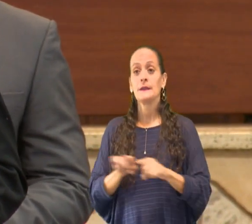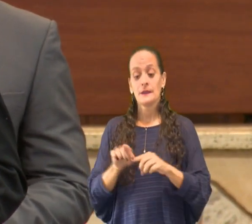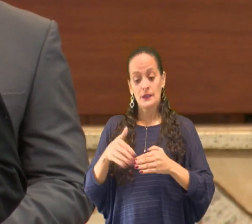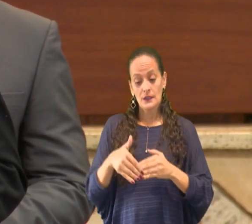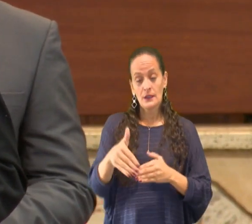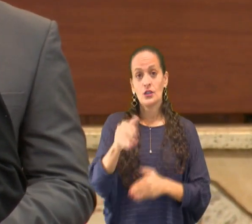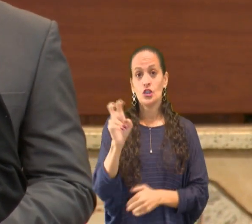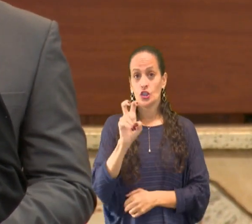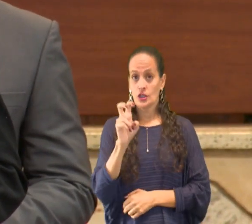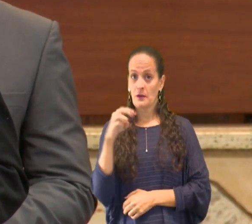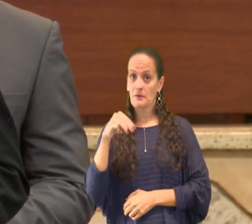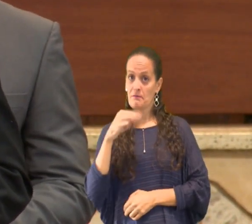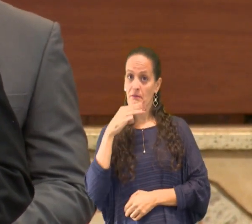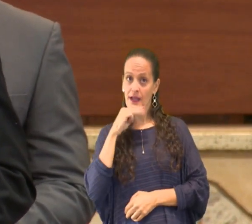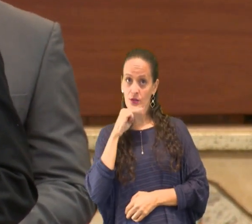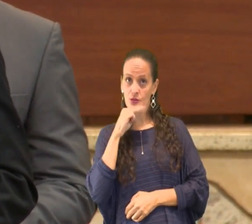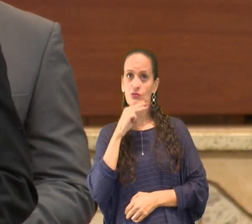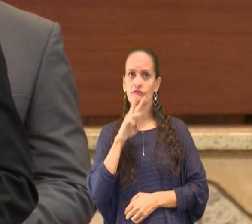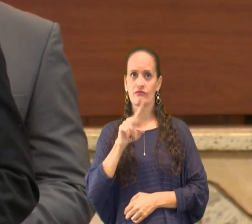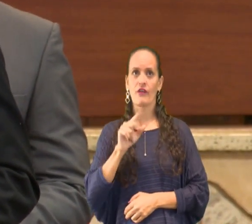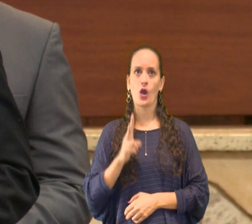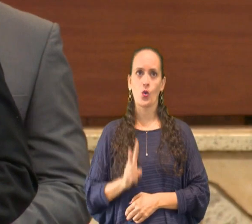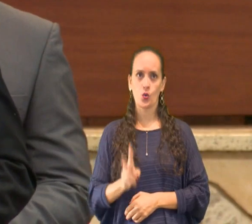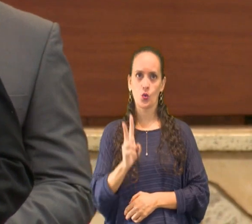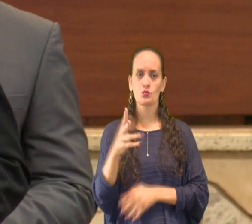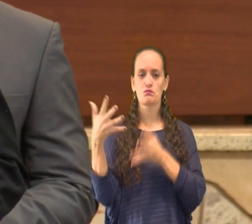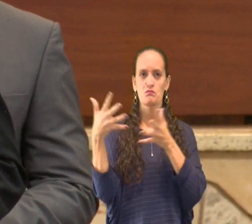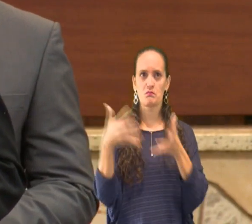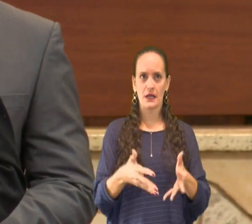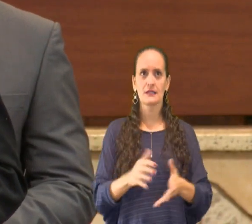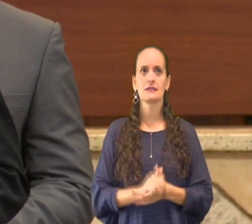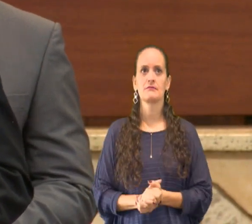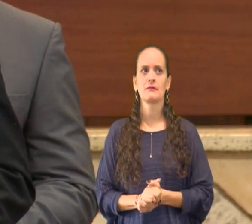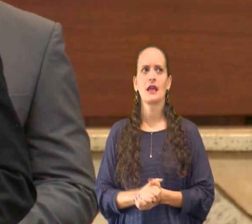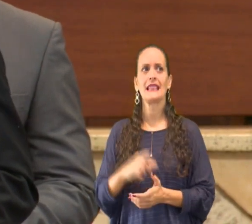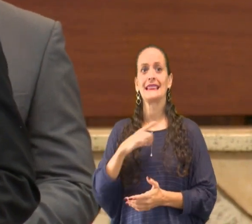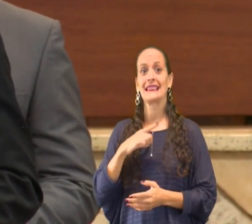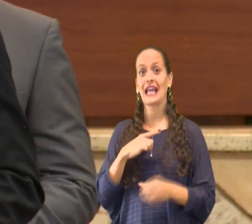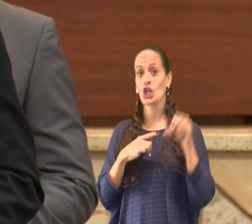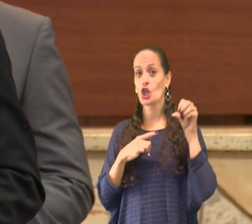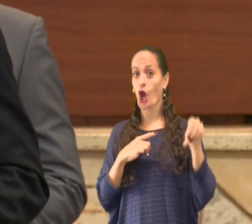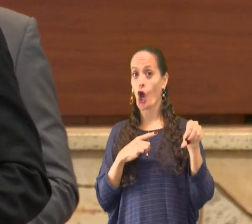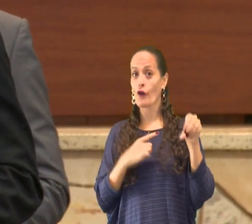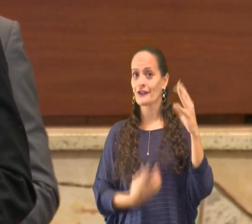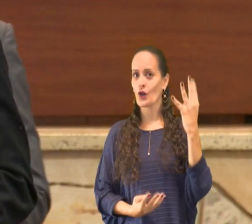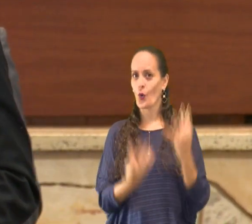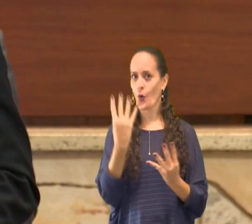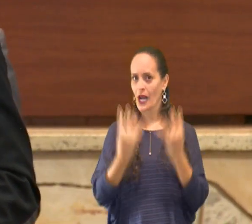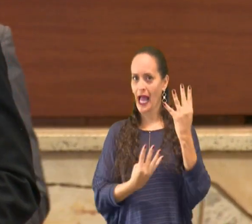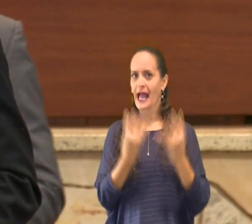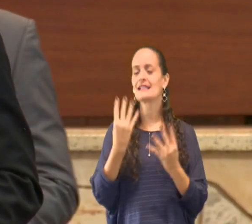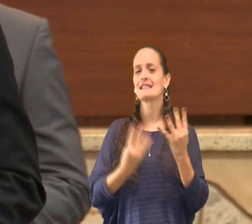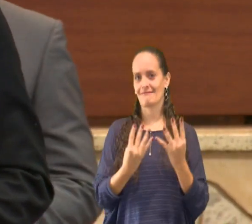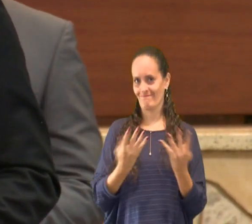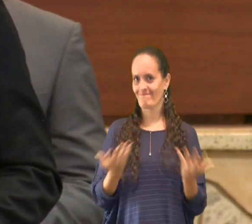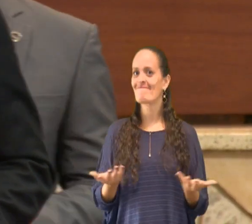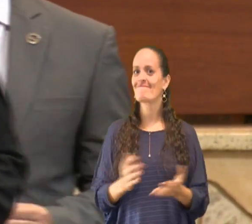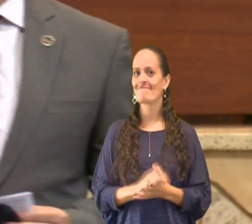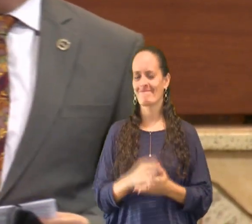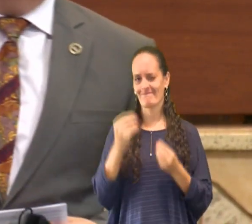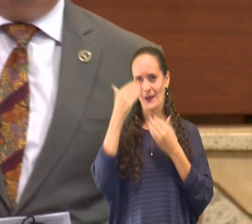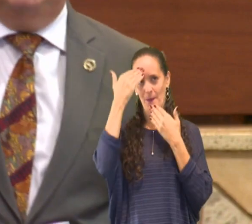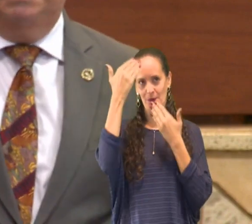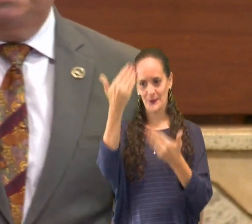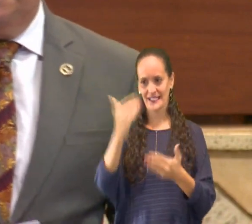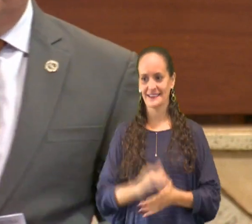dia 5, os nossos 9 coros estarão voltando à sua normalidade. Muito